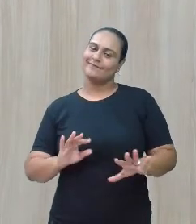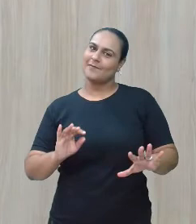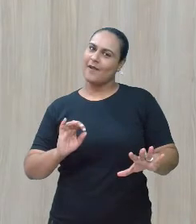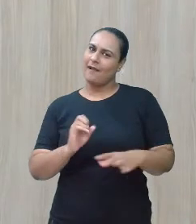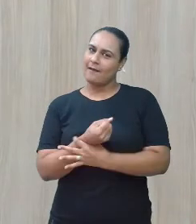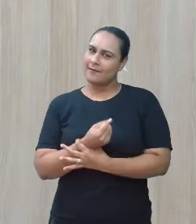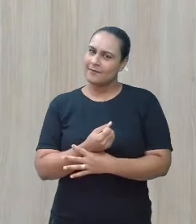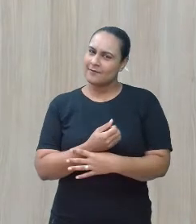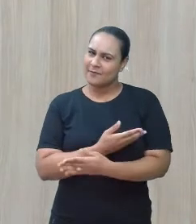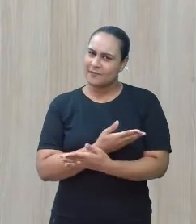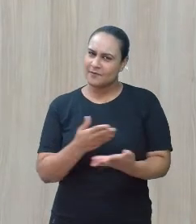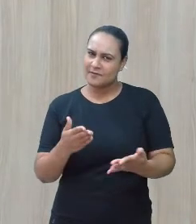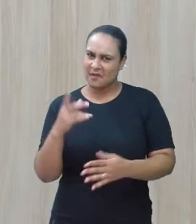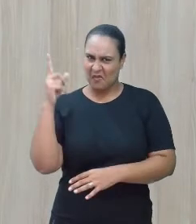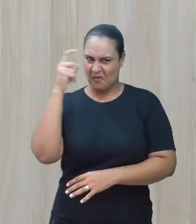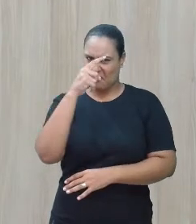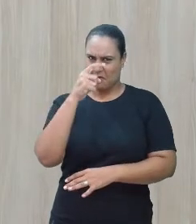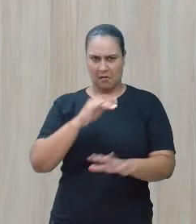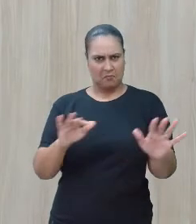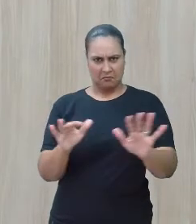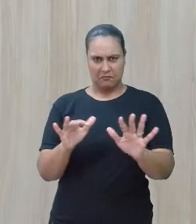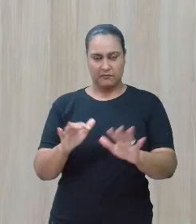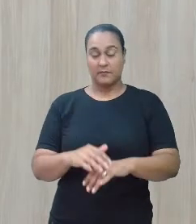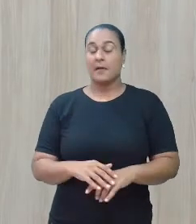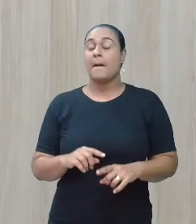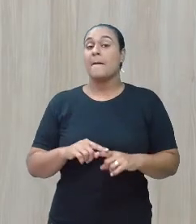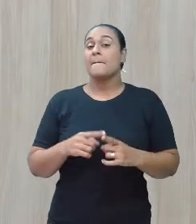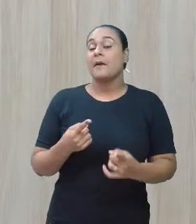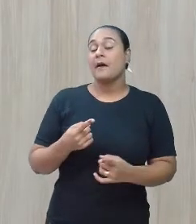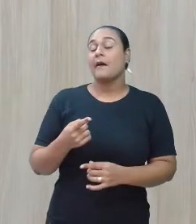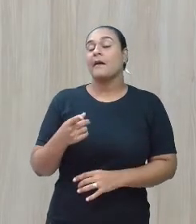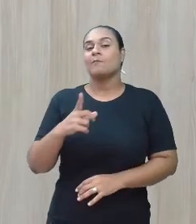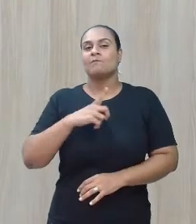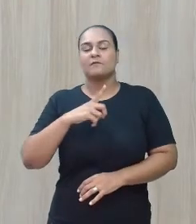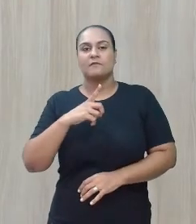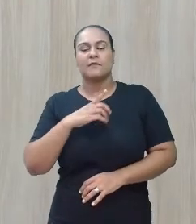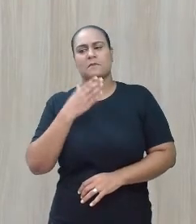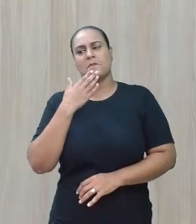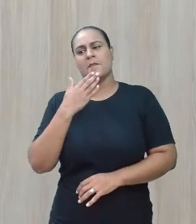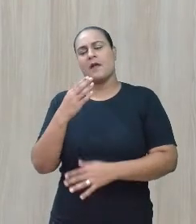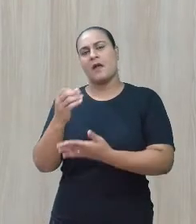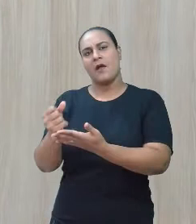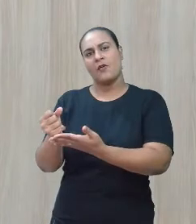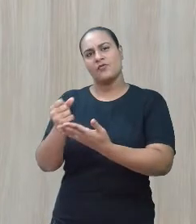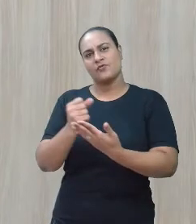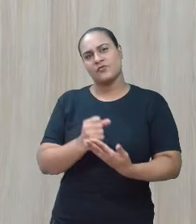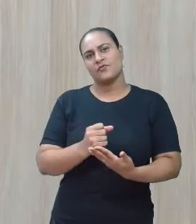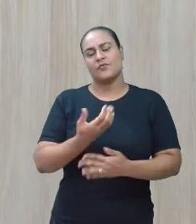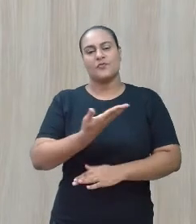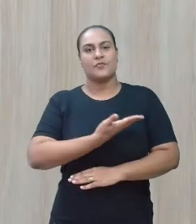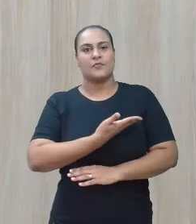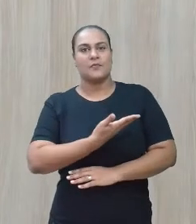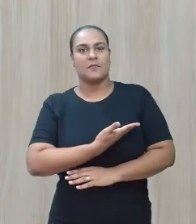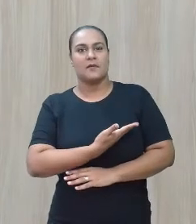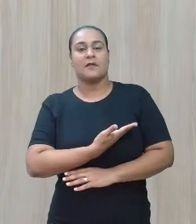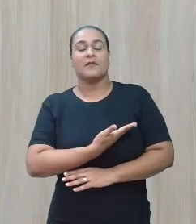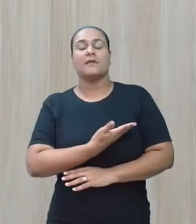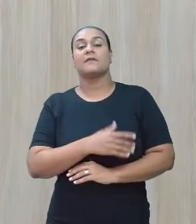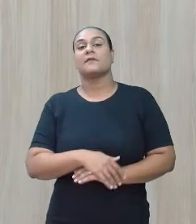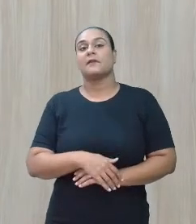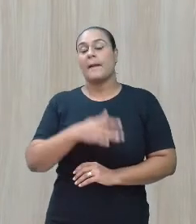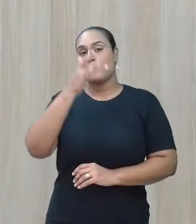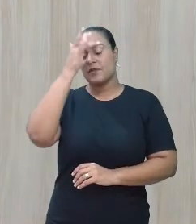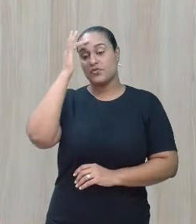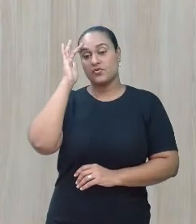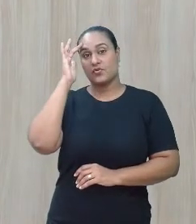ninguém mais com dificuldade. Mas se tiver, pede ajuda aí do coleguinha, do responsável,